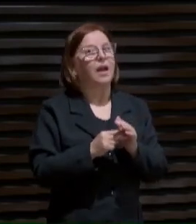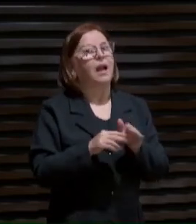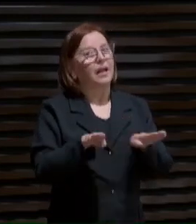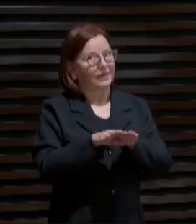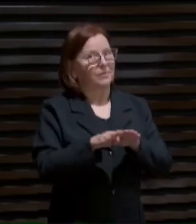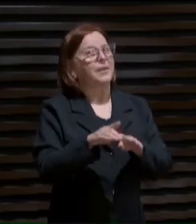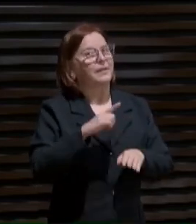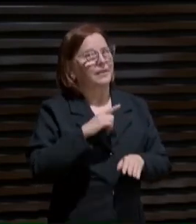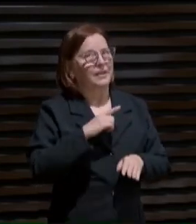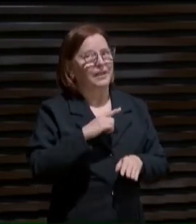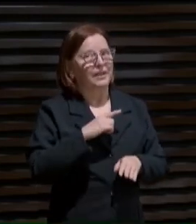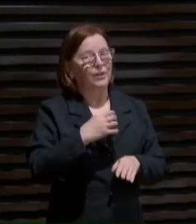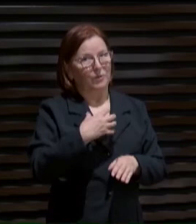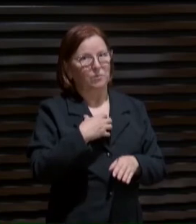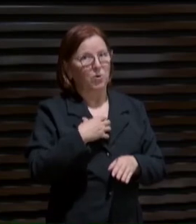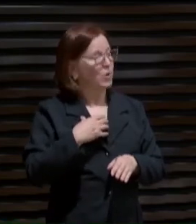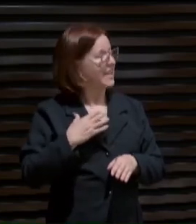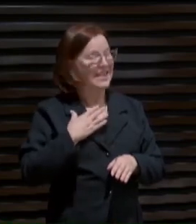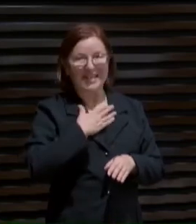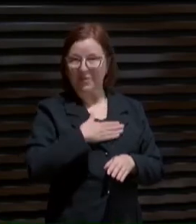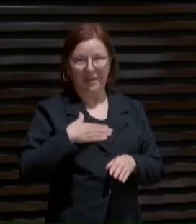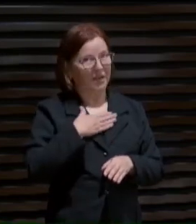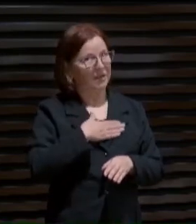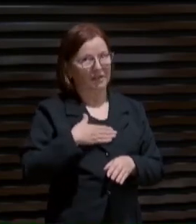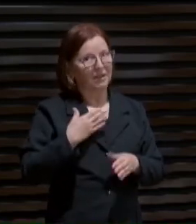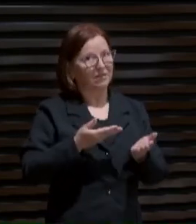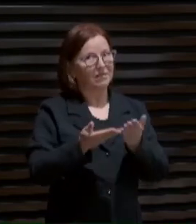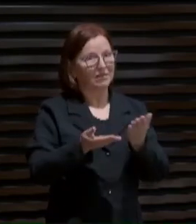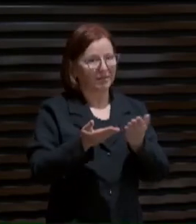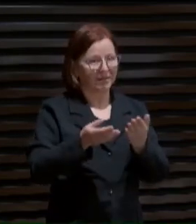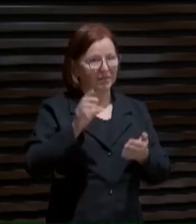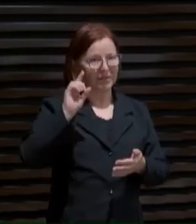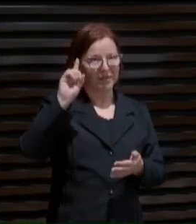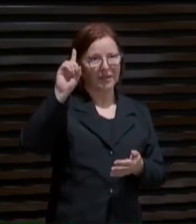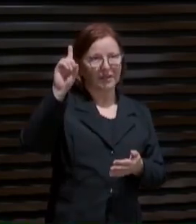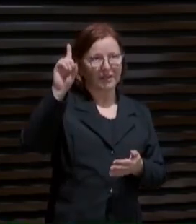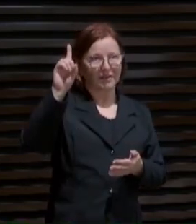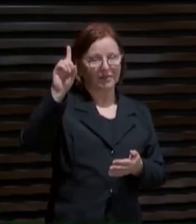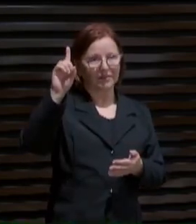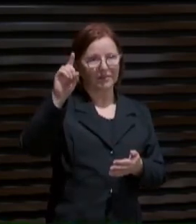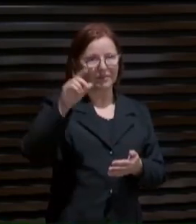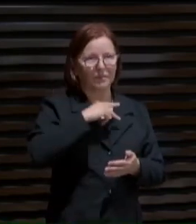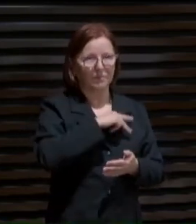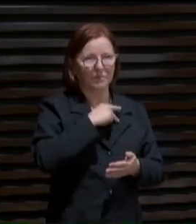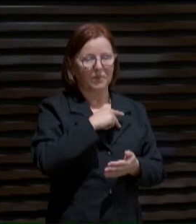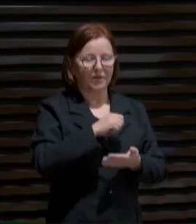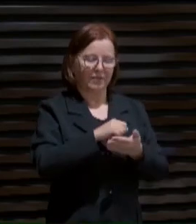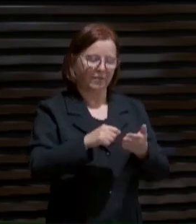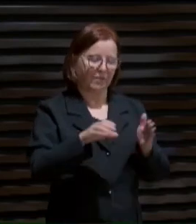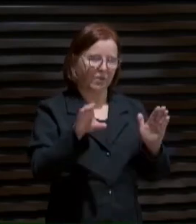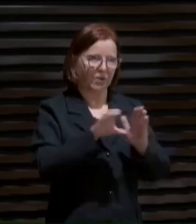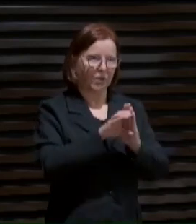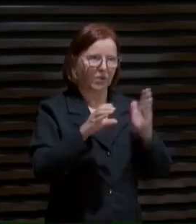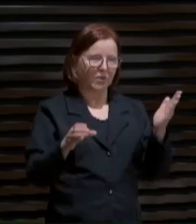de servir a Deus o apóstolo Paulo deixa Evidente essa questão em Colossenses Capítulo 2